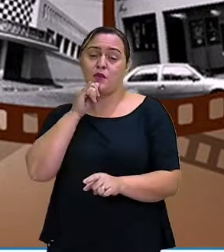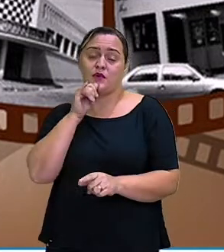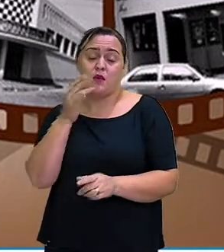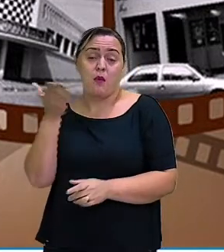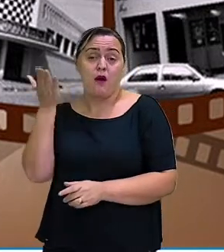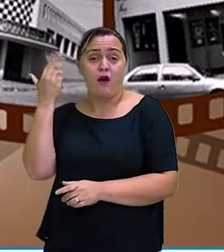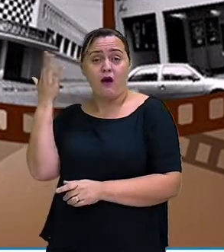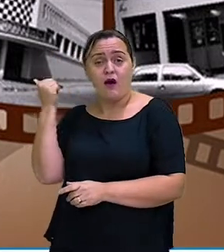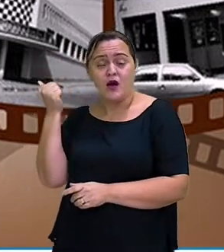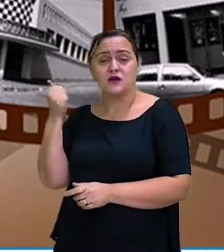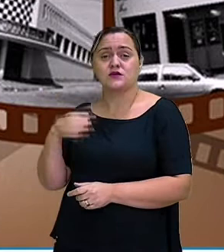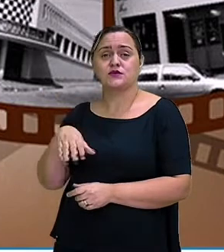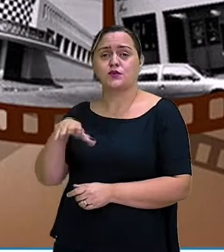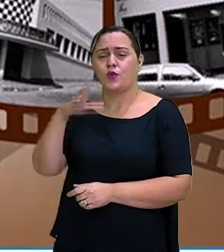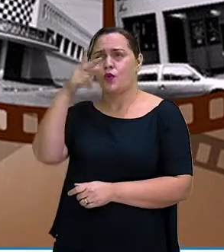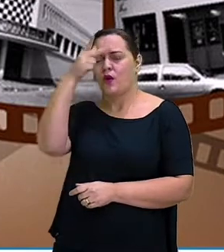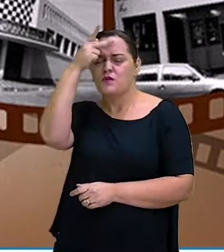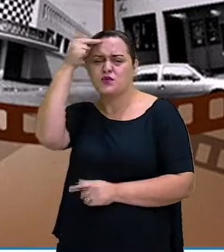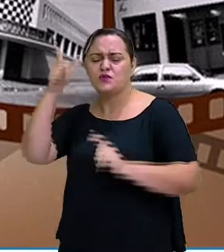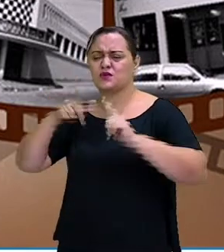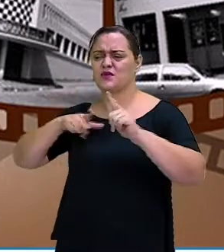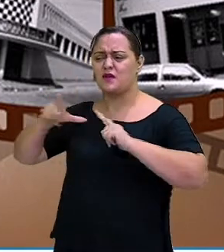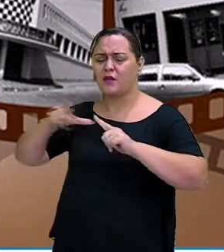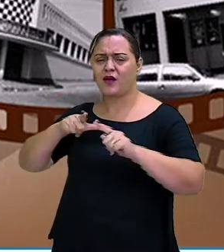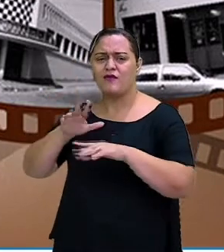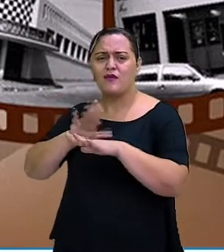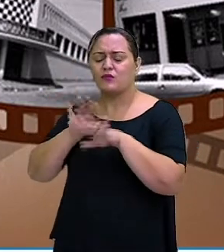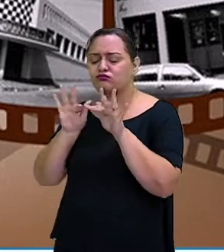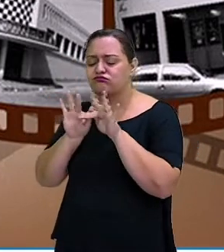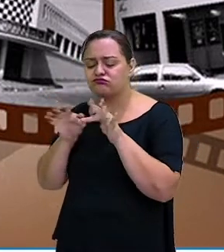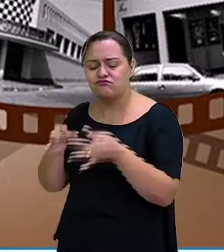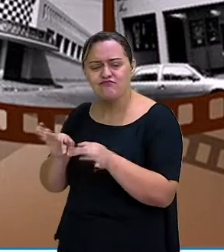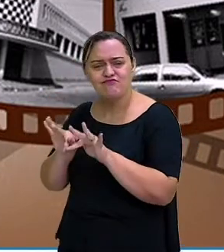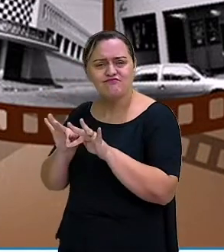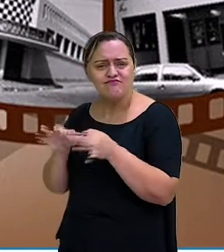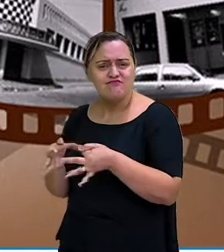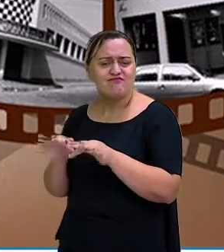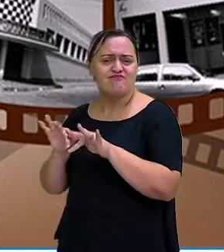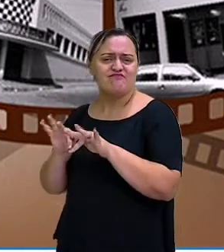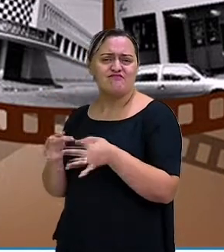os permitia tomar ações, hoje